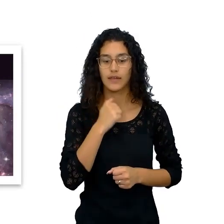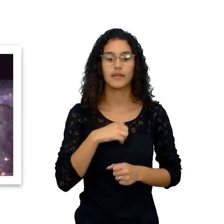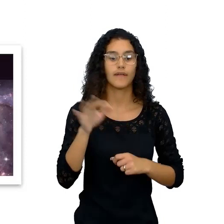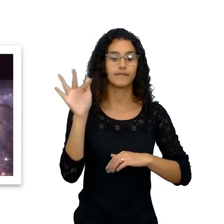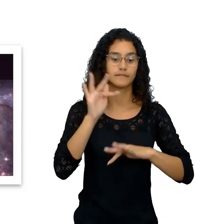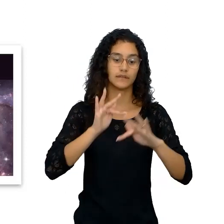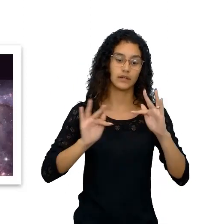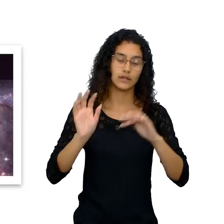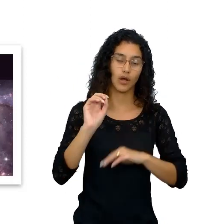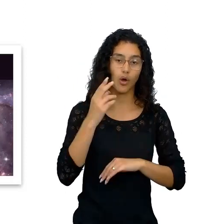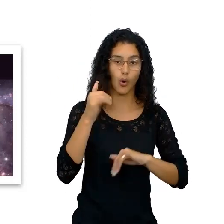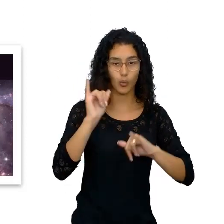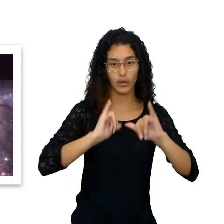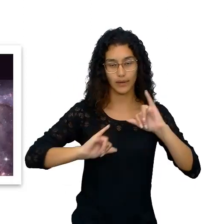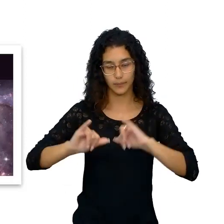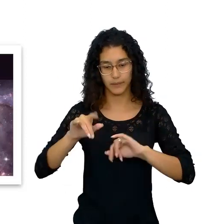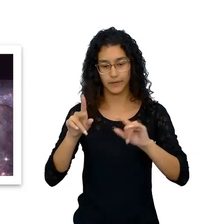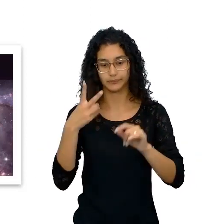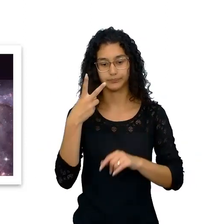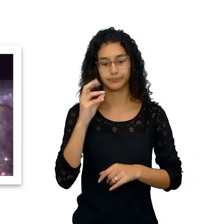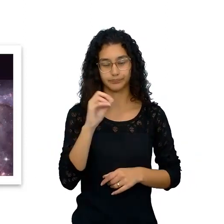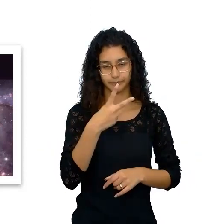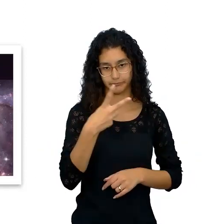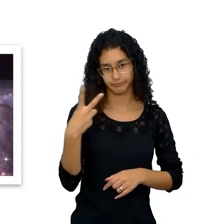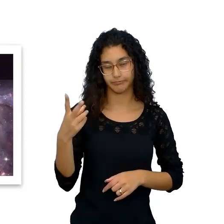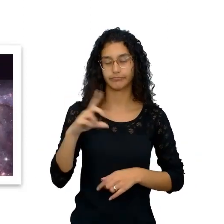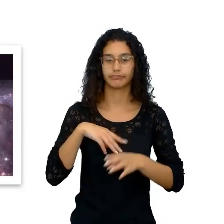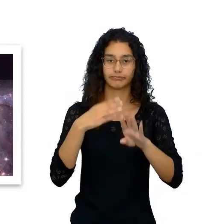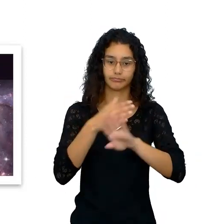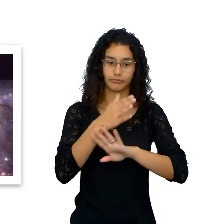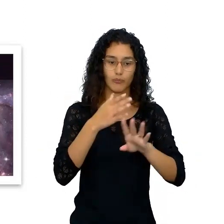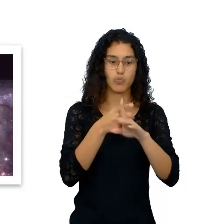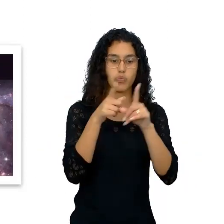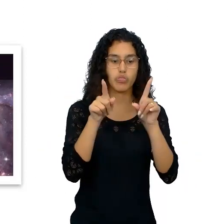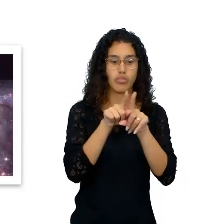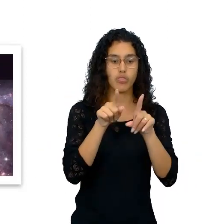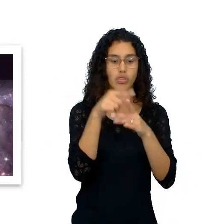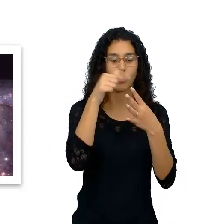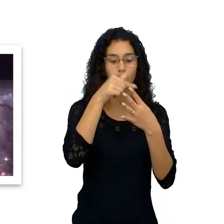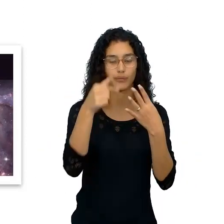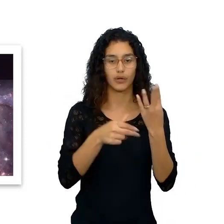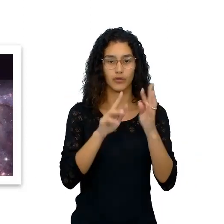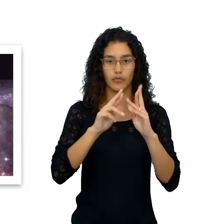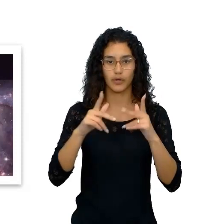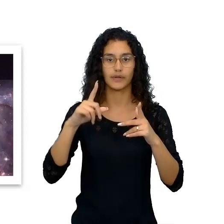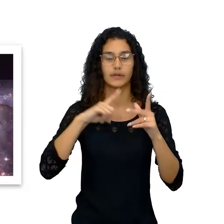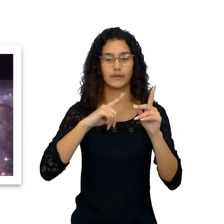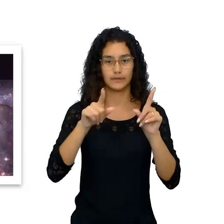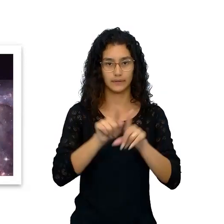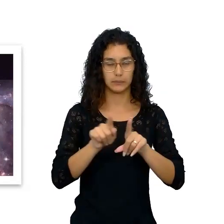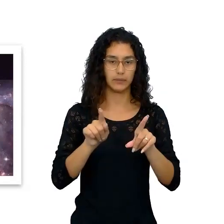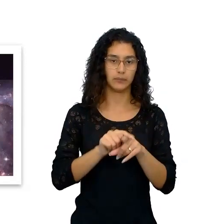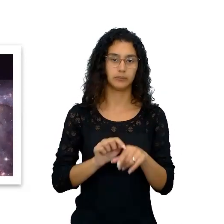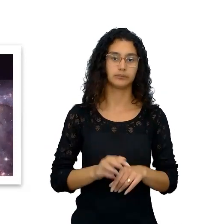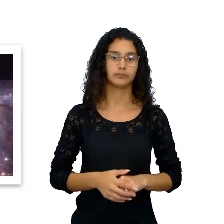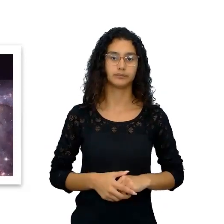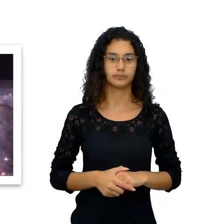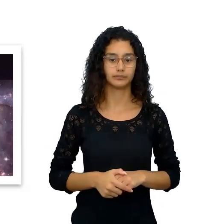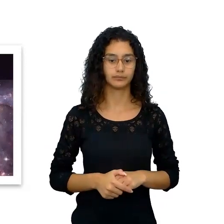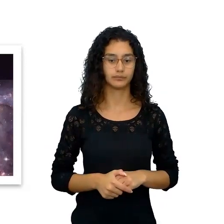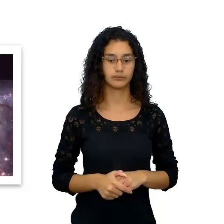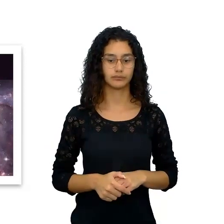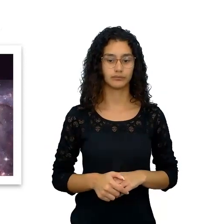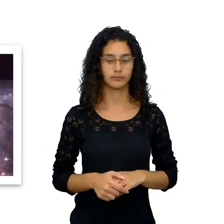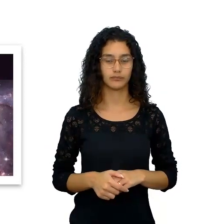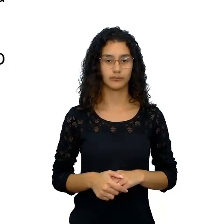Física 2022, Química 2022, que vocês vão acessar os 4 diferentes Padlets, nunca